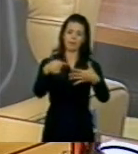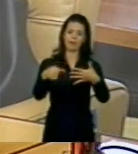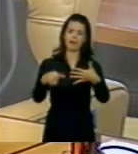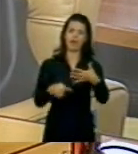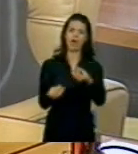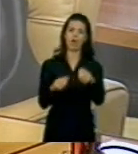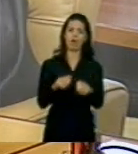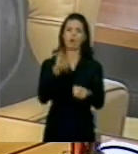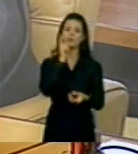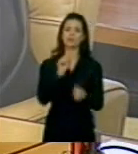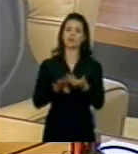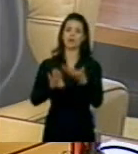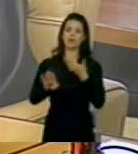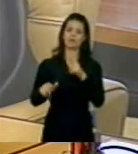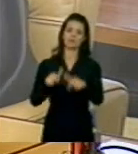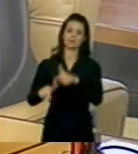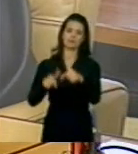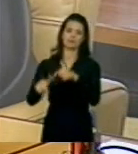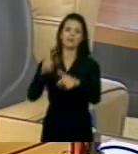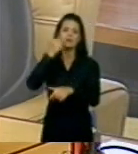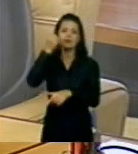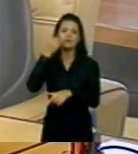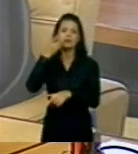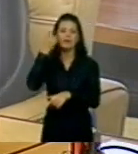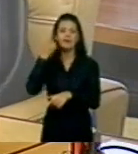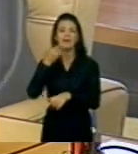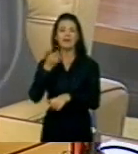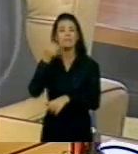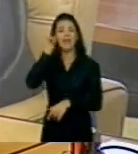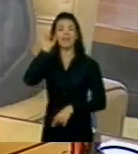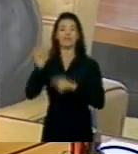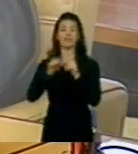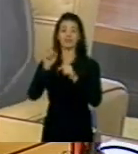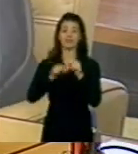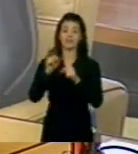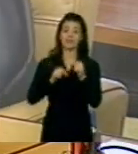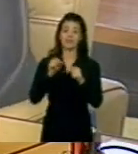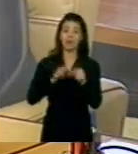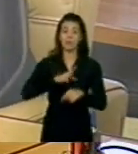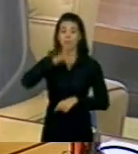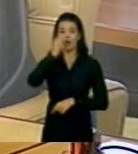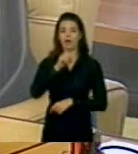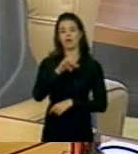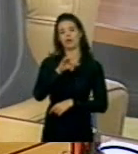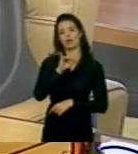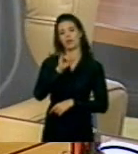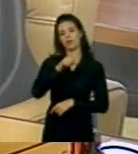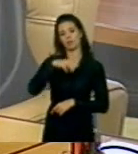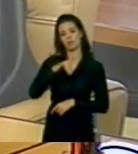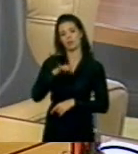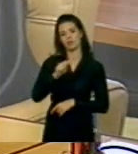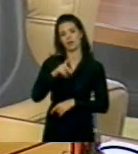afastar a imunidade parlamentar, de modo a evitar o abuso da imunidade, assim como a seletividade